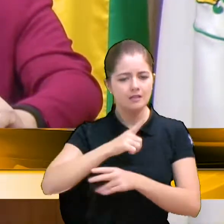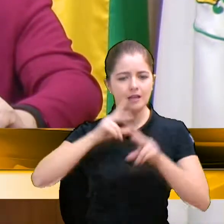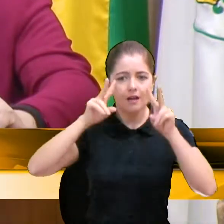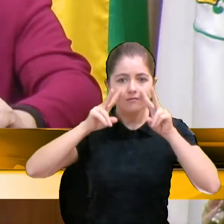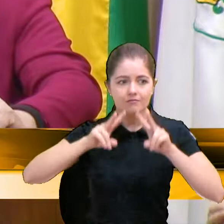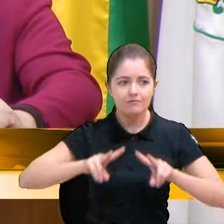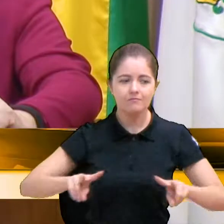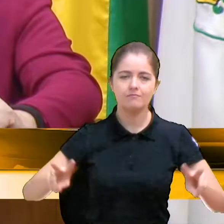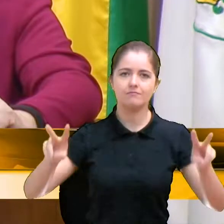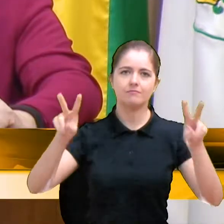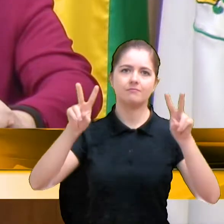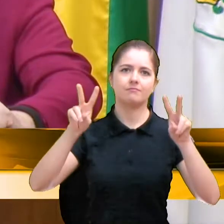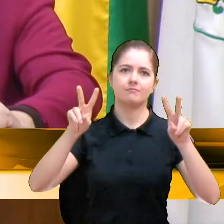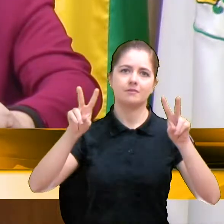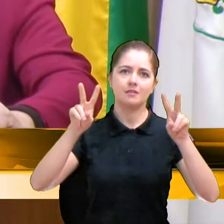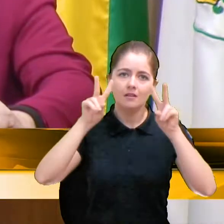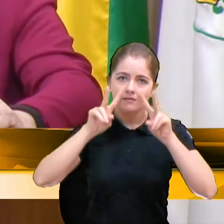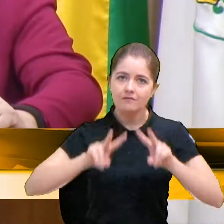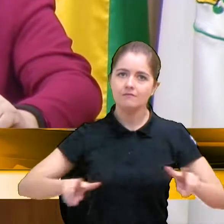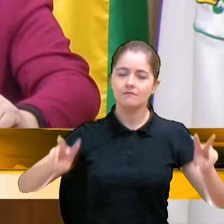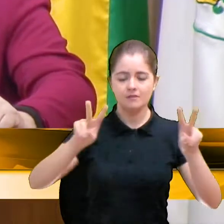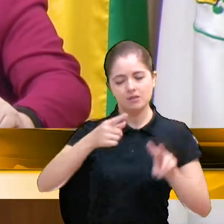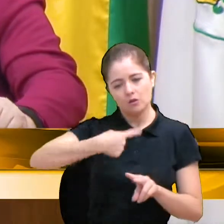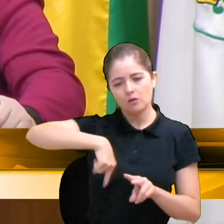que a gente tanto espera.